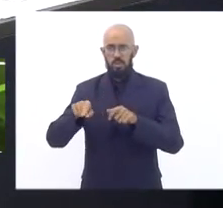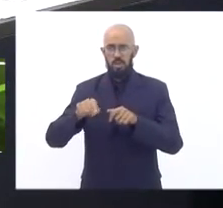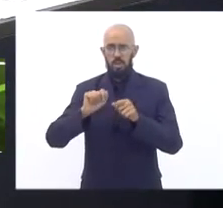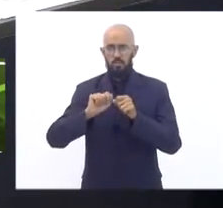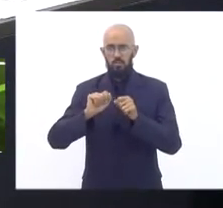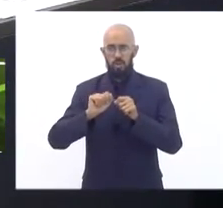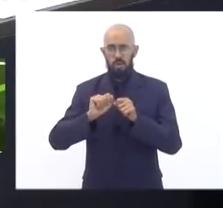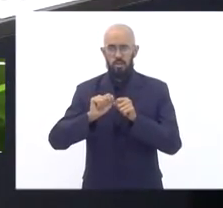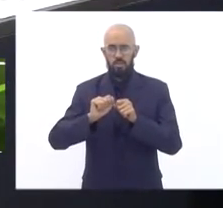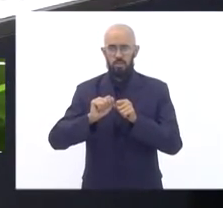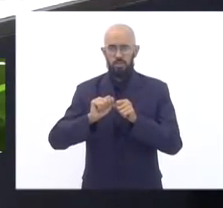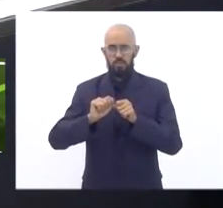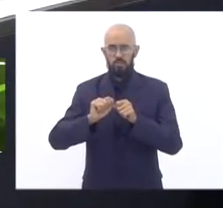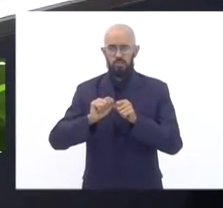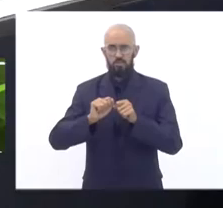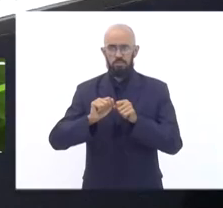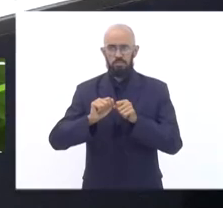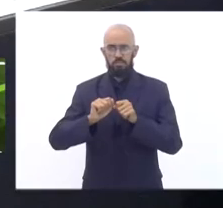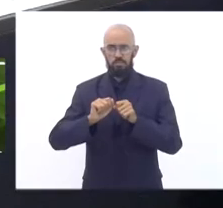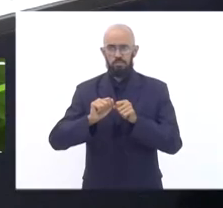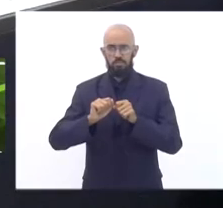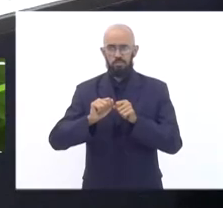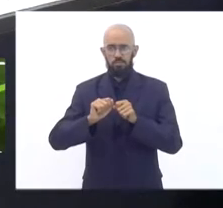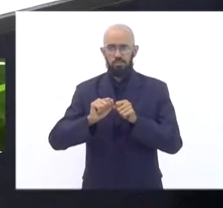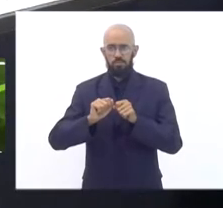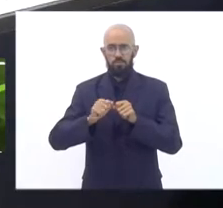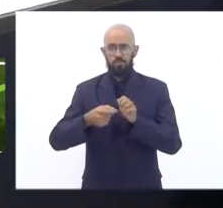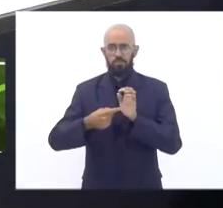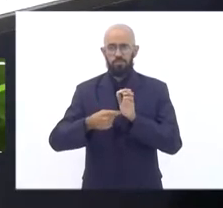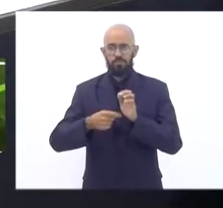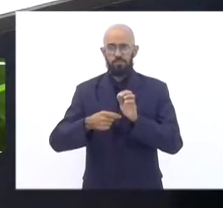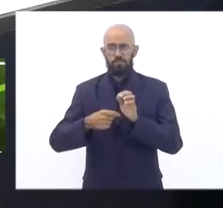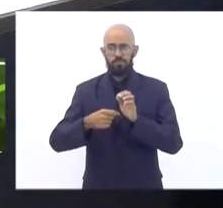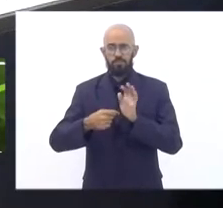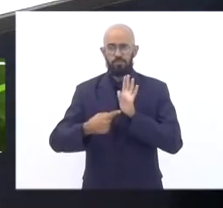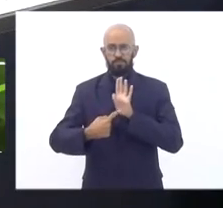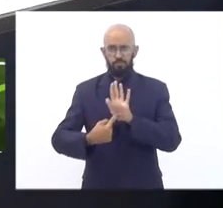defender, por exemplo, o direito público?